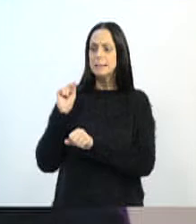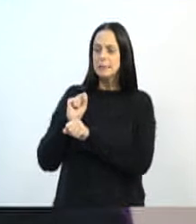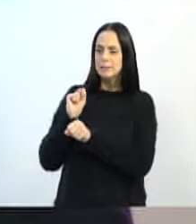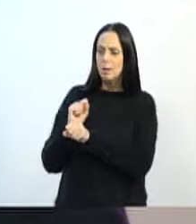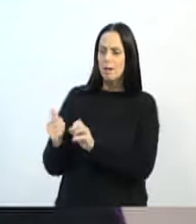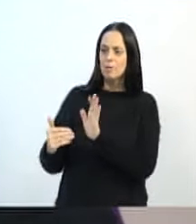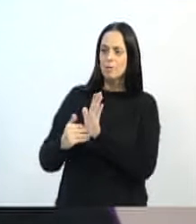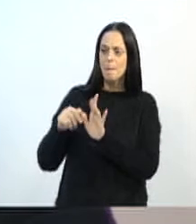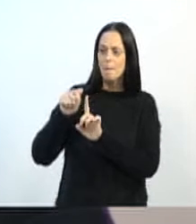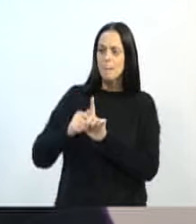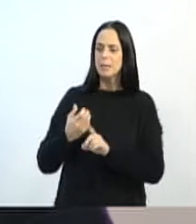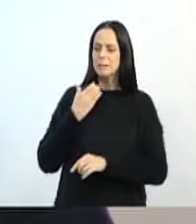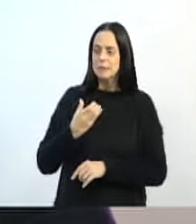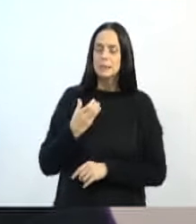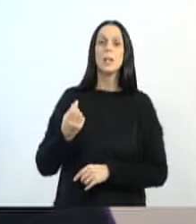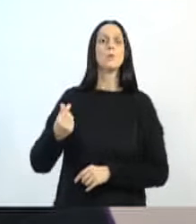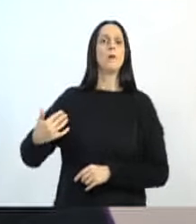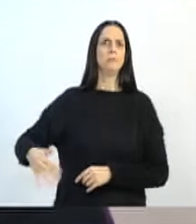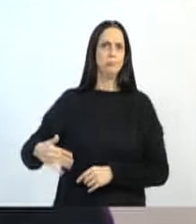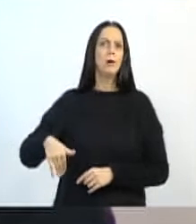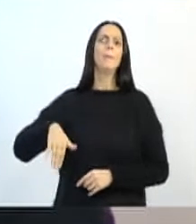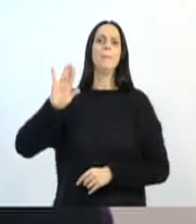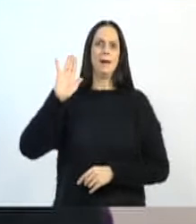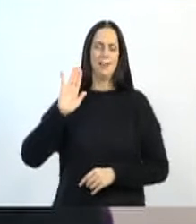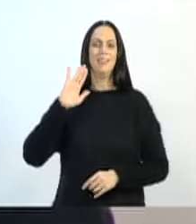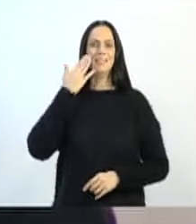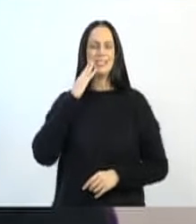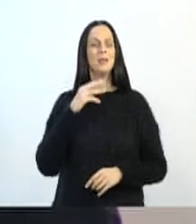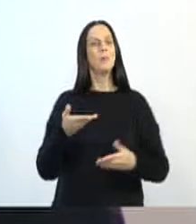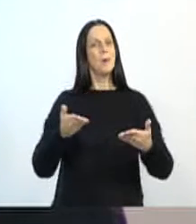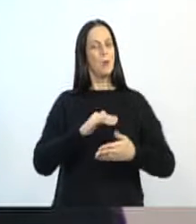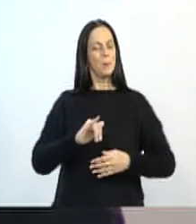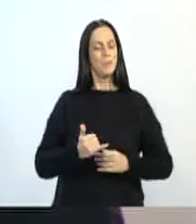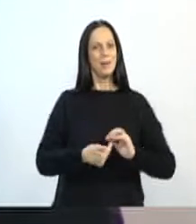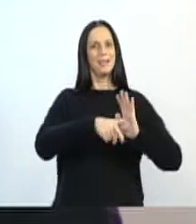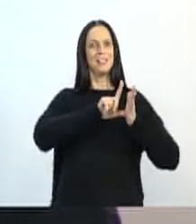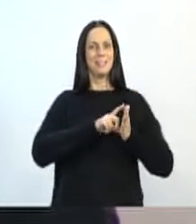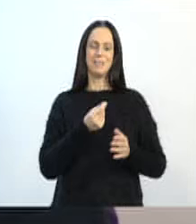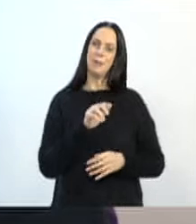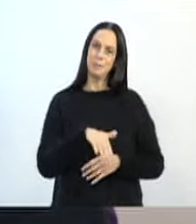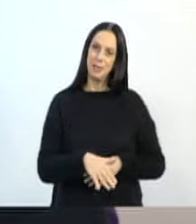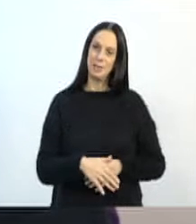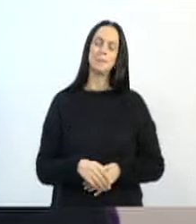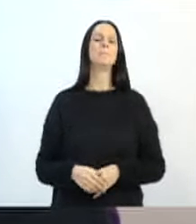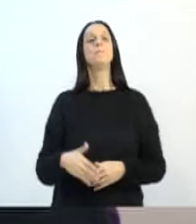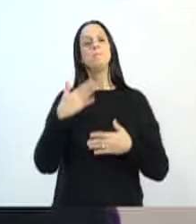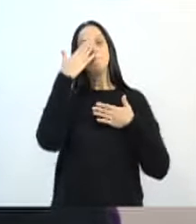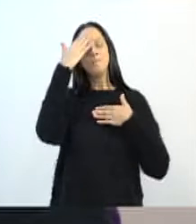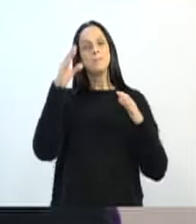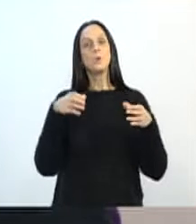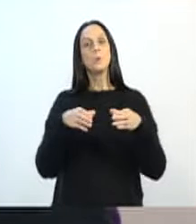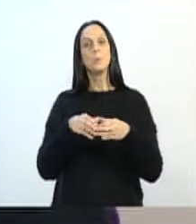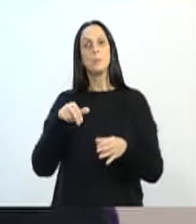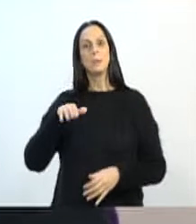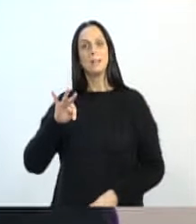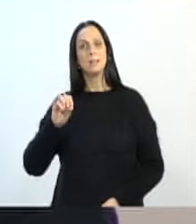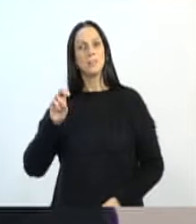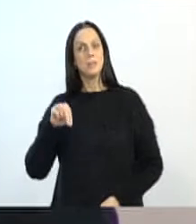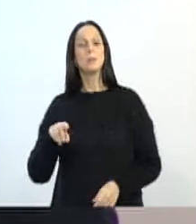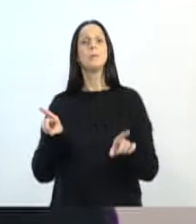sabe que o custo vai dobrar. Agradecendo o Nilton e toda a equipe da